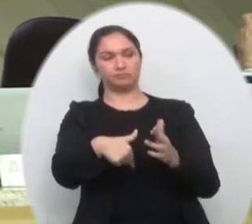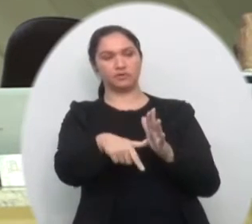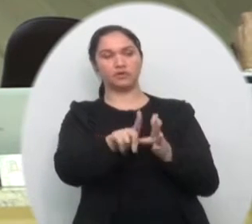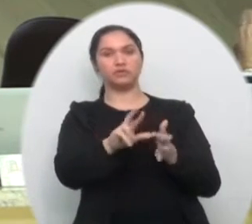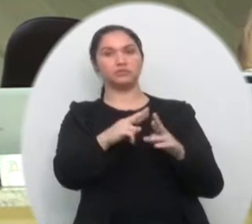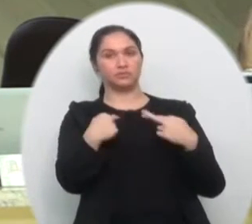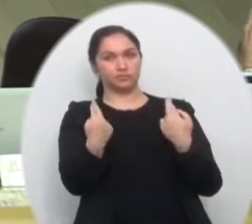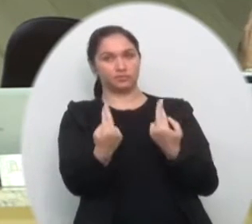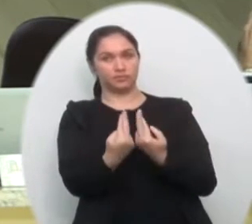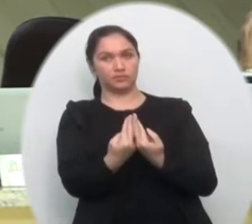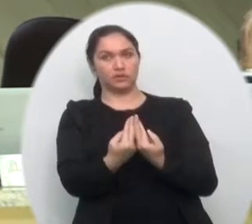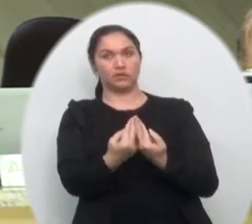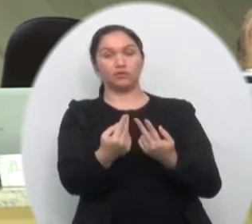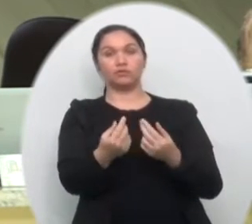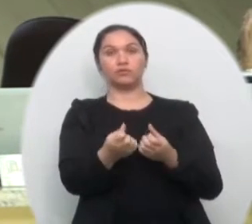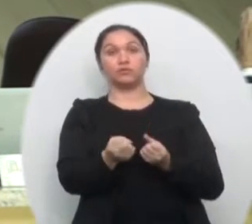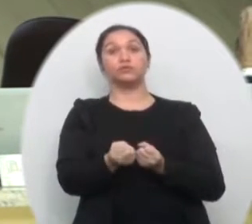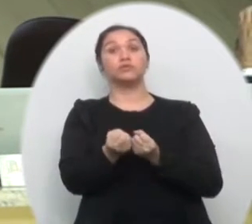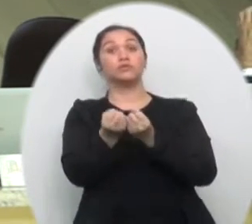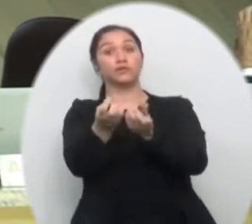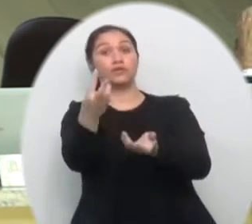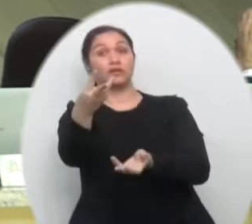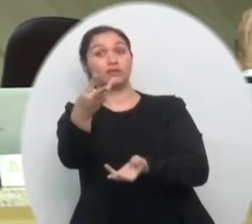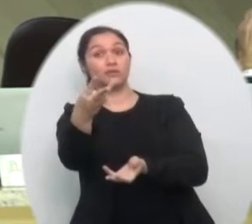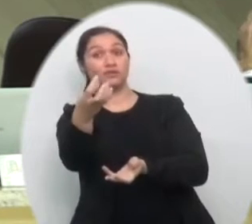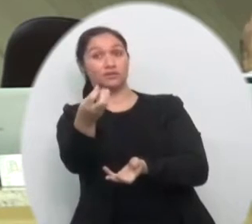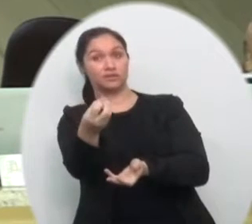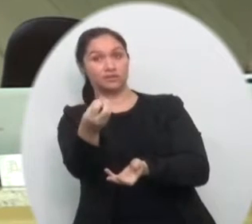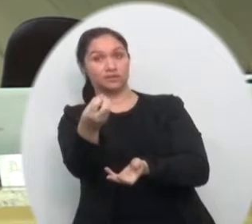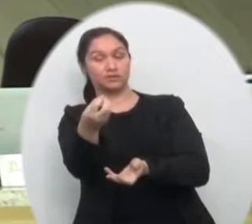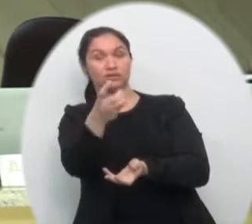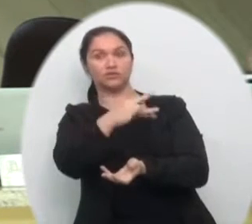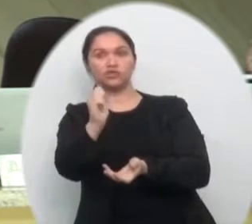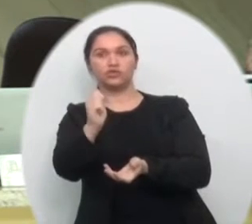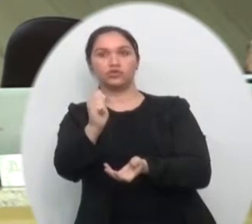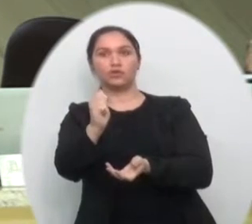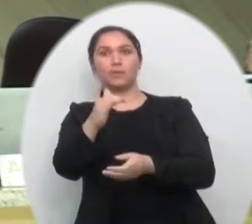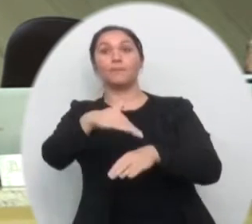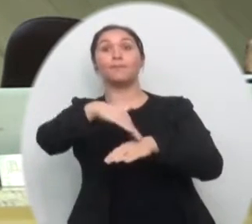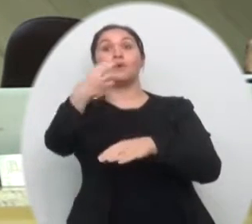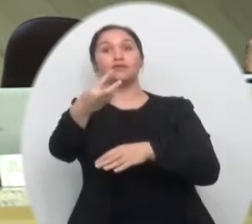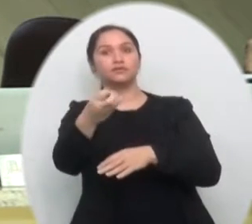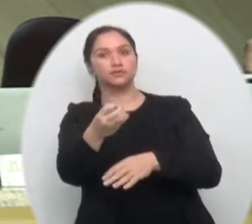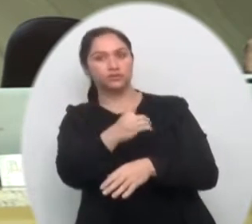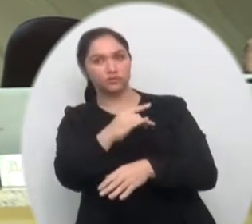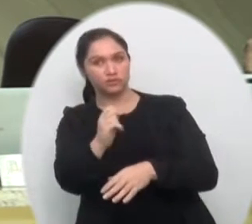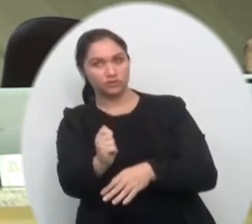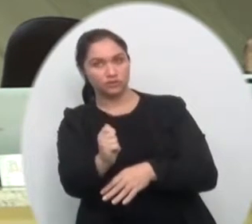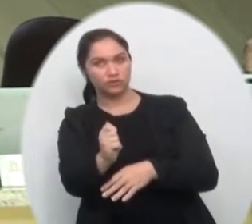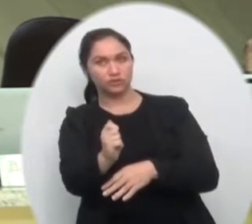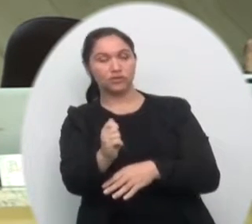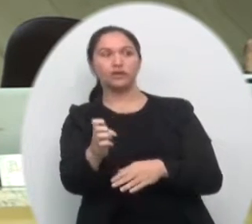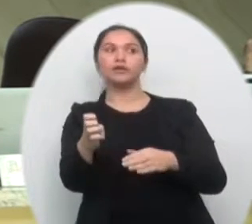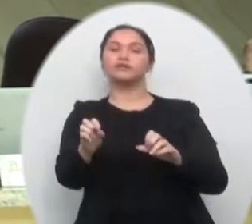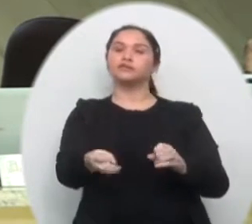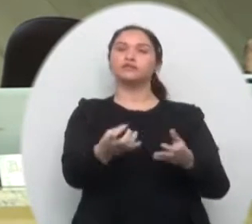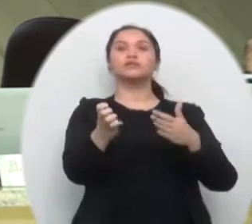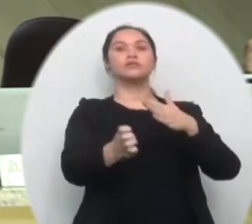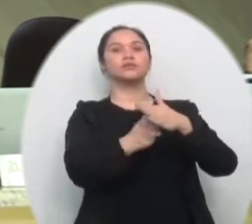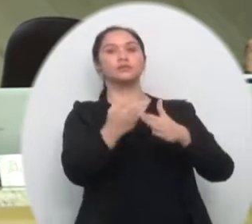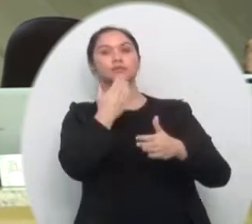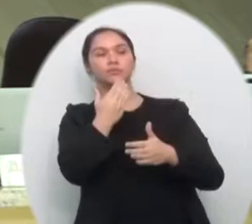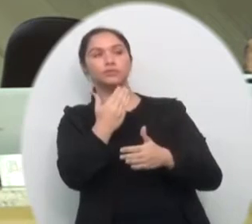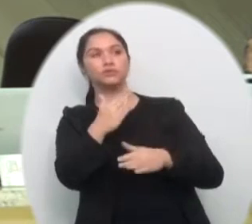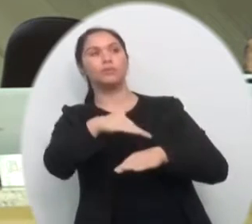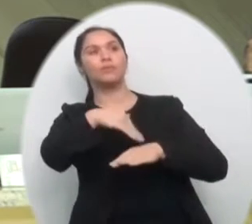dias, 60 dias, 30 mais 30. E depois a empresa solicitou mais 30. Então, foram 90 dias para se adequar e não